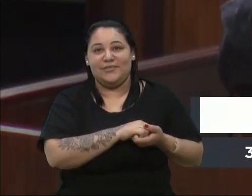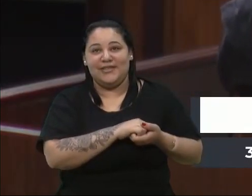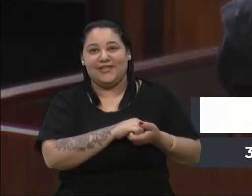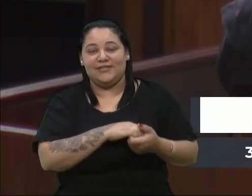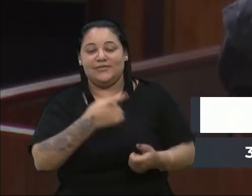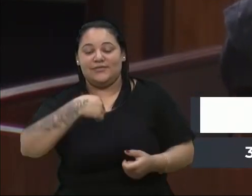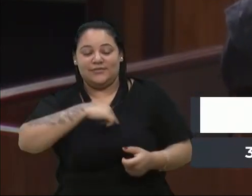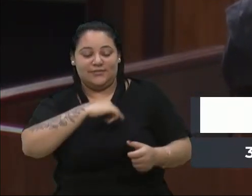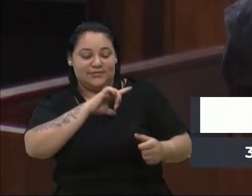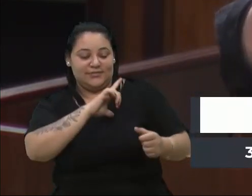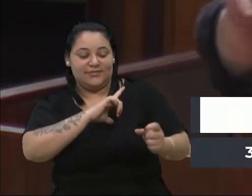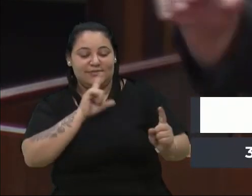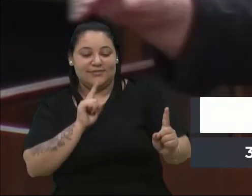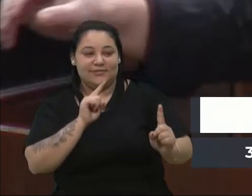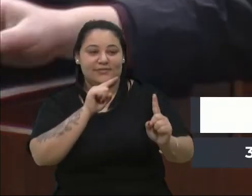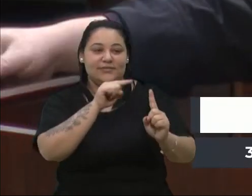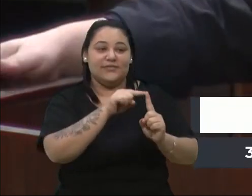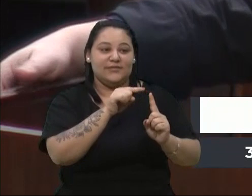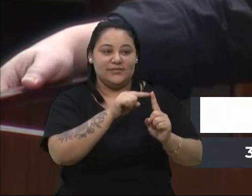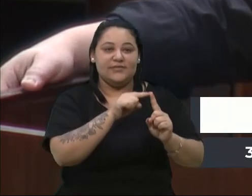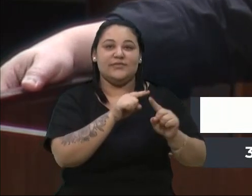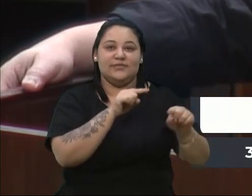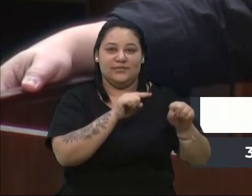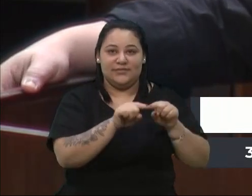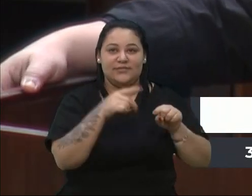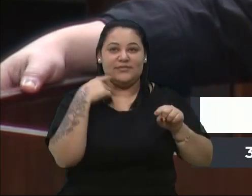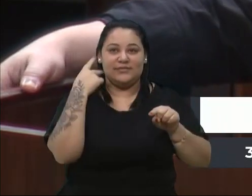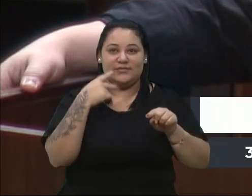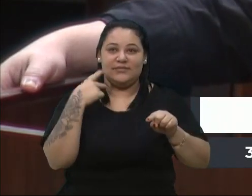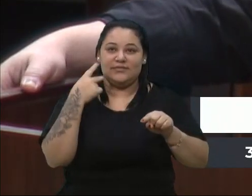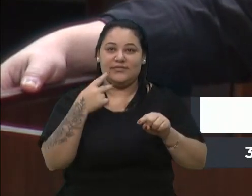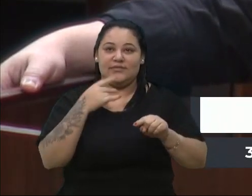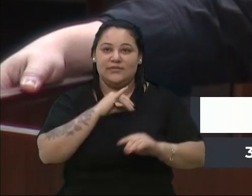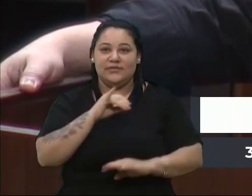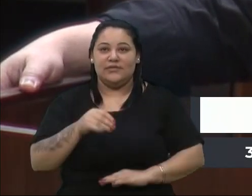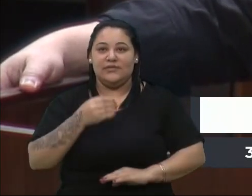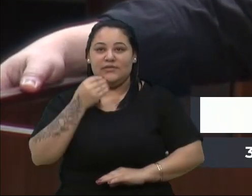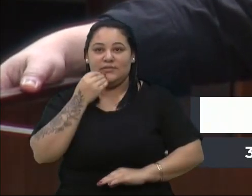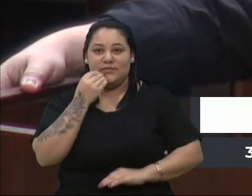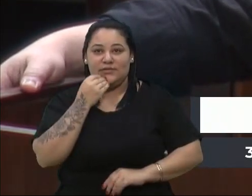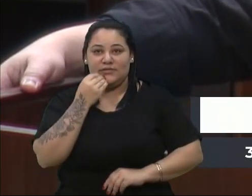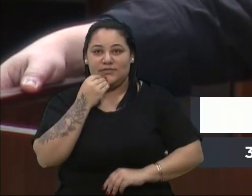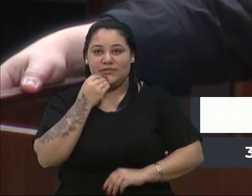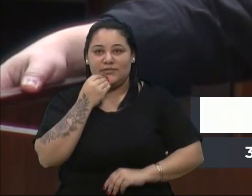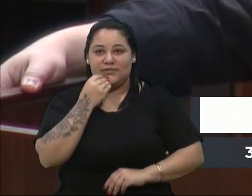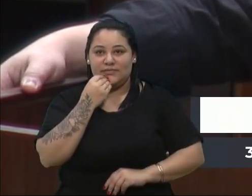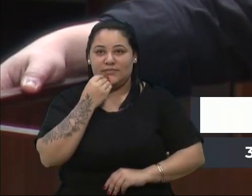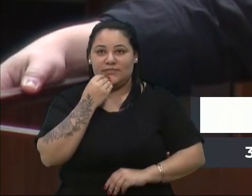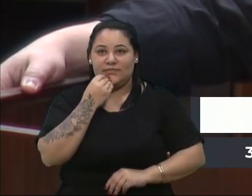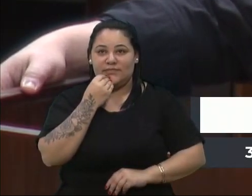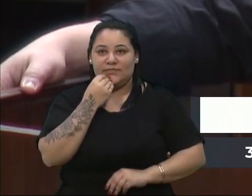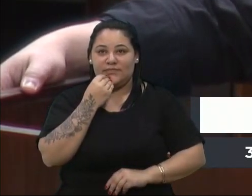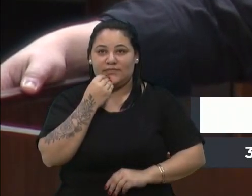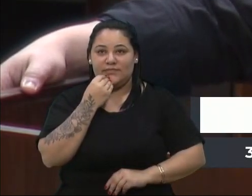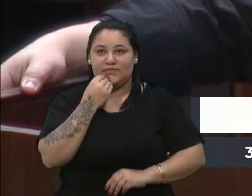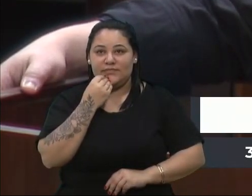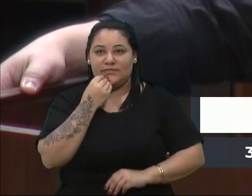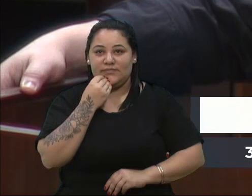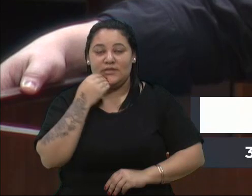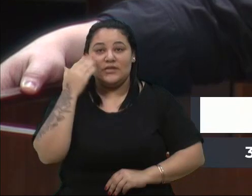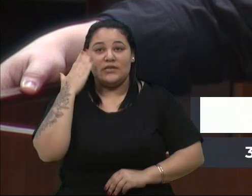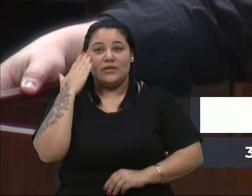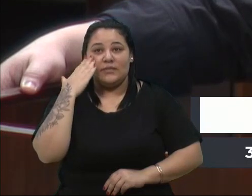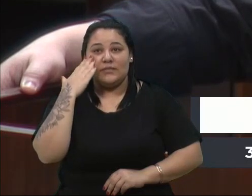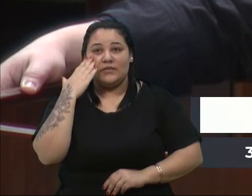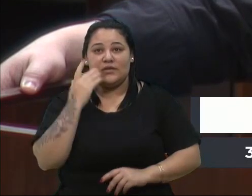de concorrer a vereador e assumir uma cadeira, a oportunidade de assumir uma cadeira dessa Câmara, sabendo que ele estaria ao